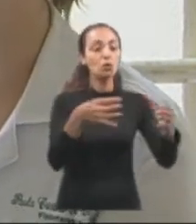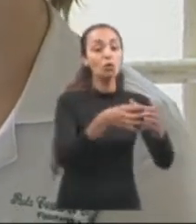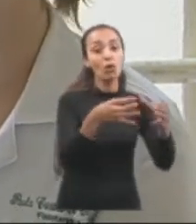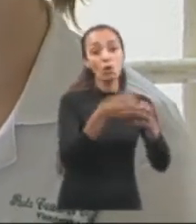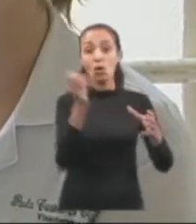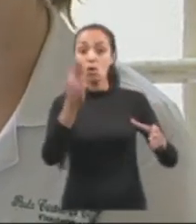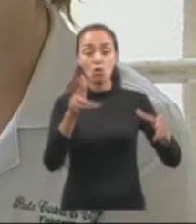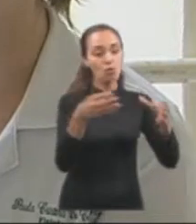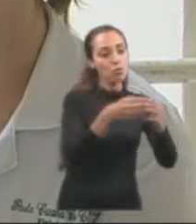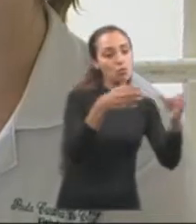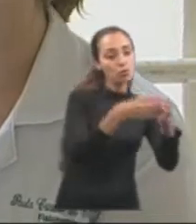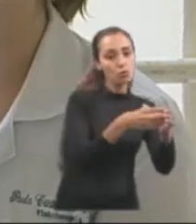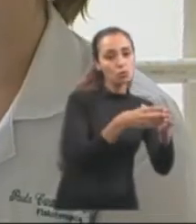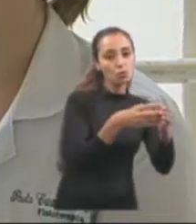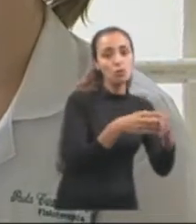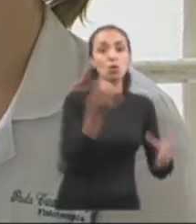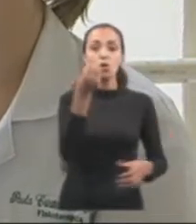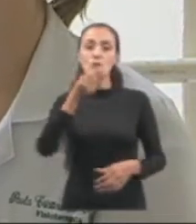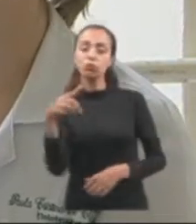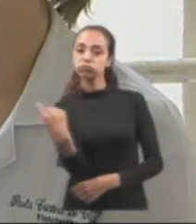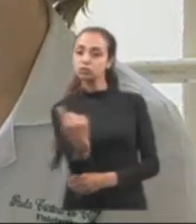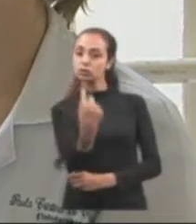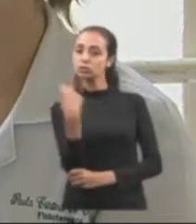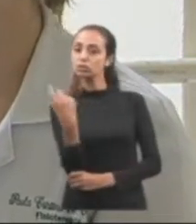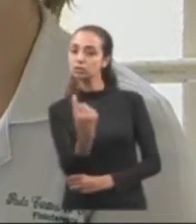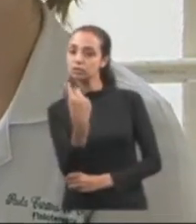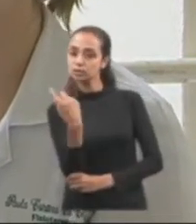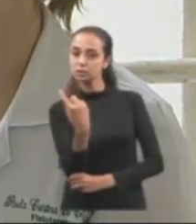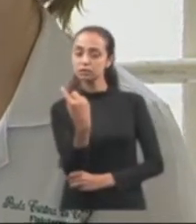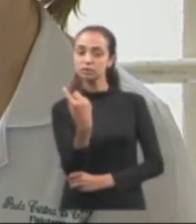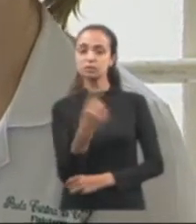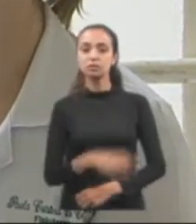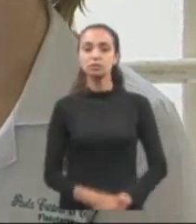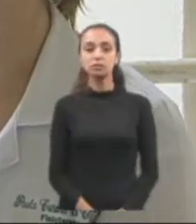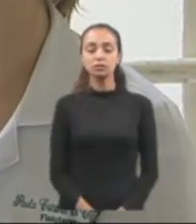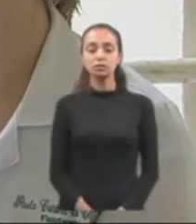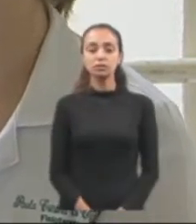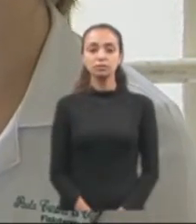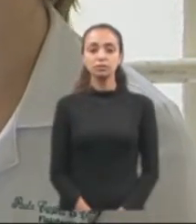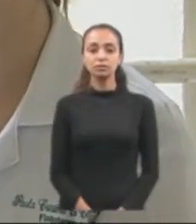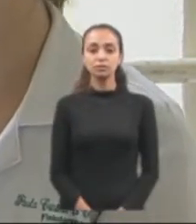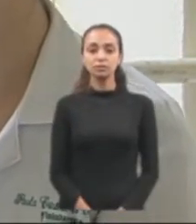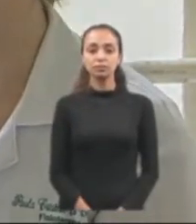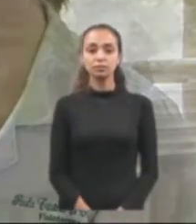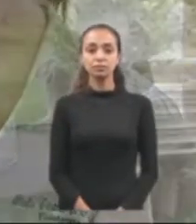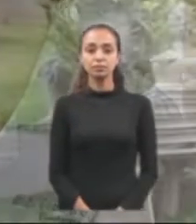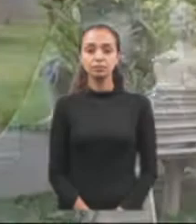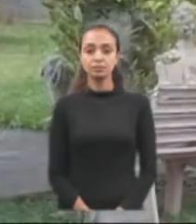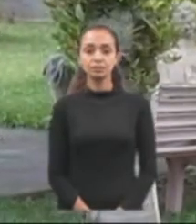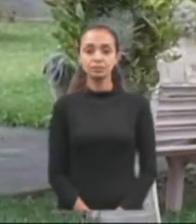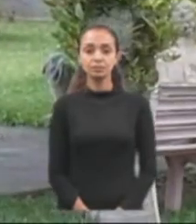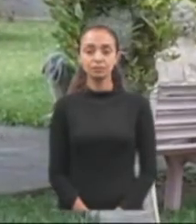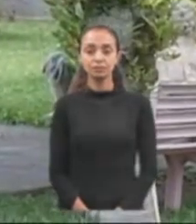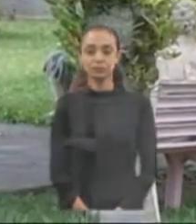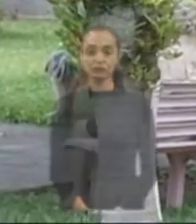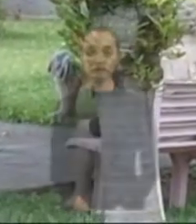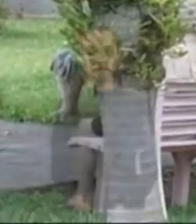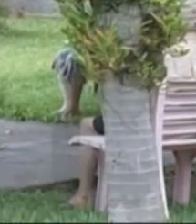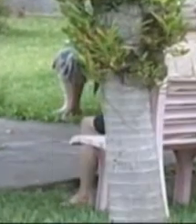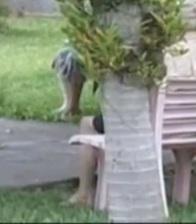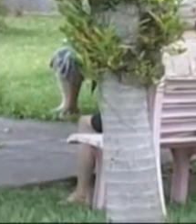grupos, atendimento individual, socializando cada vez mais eles, para eles terem um convívio bom, né?